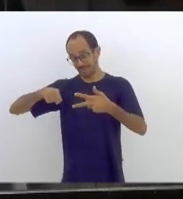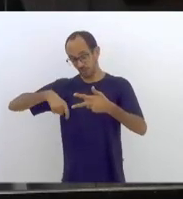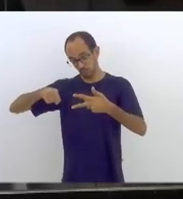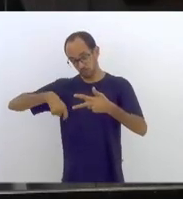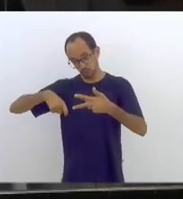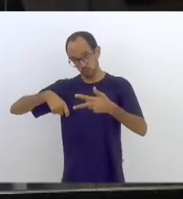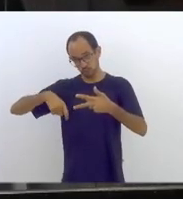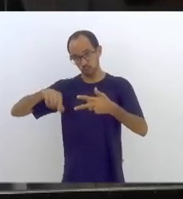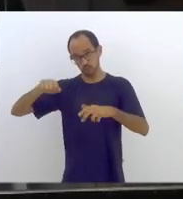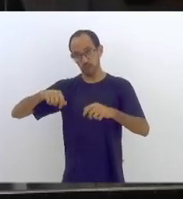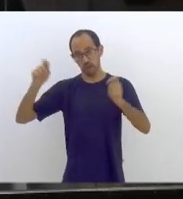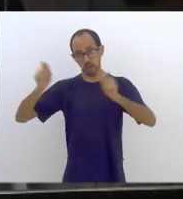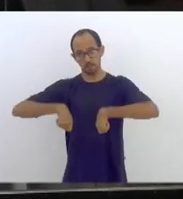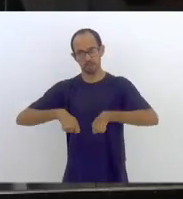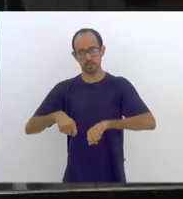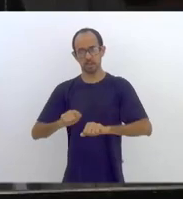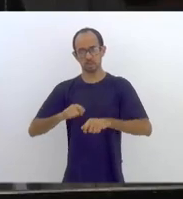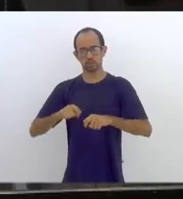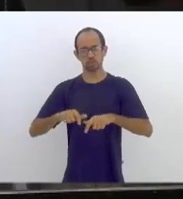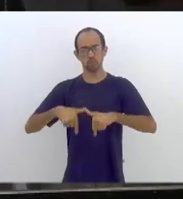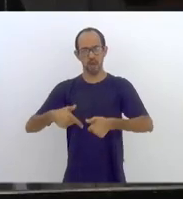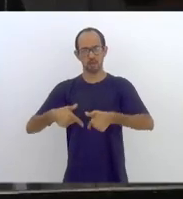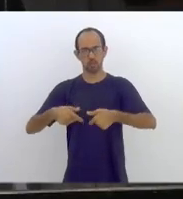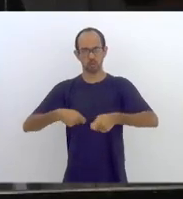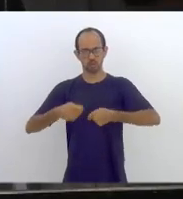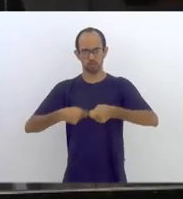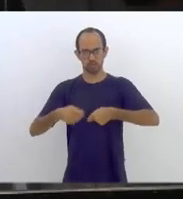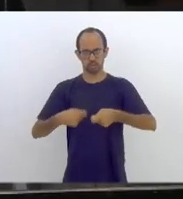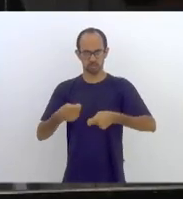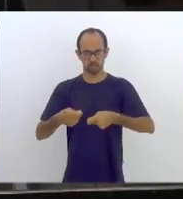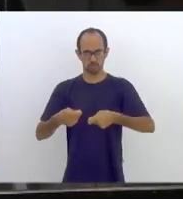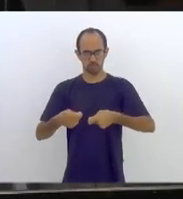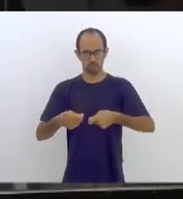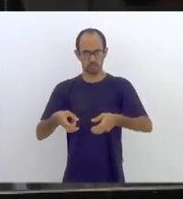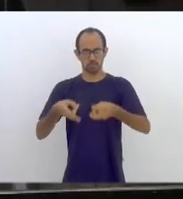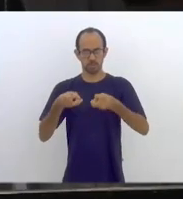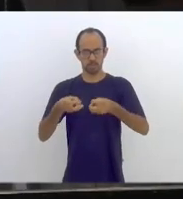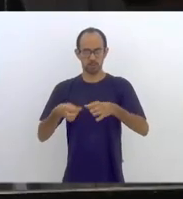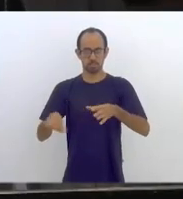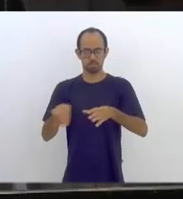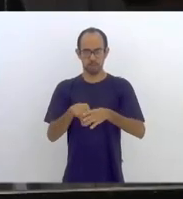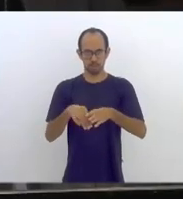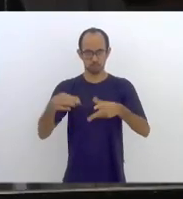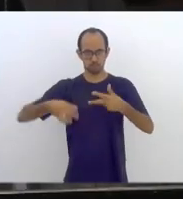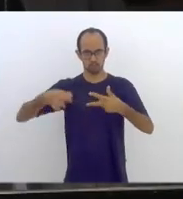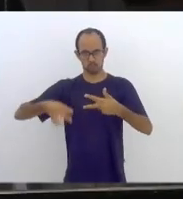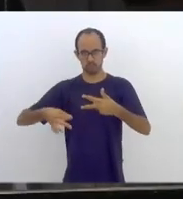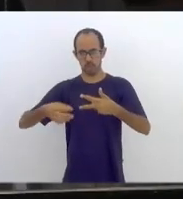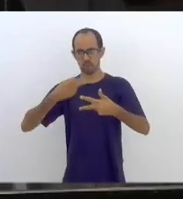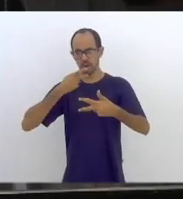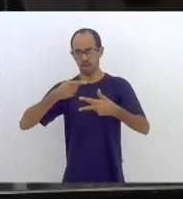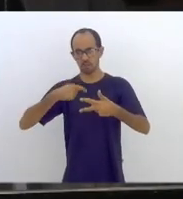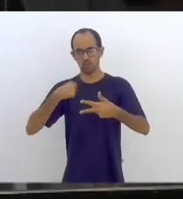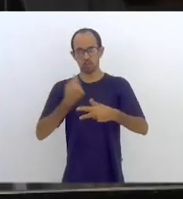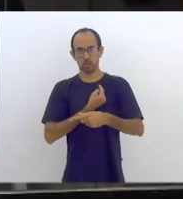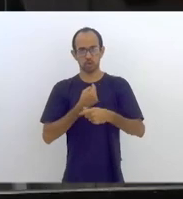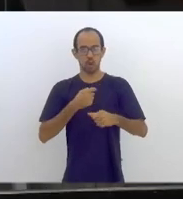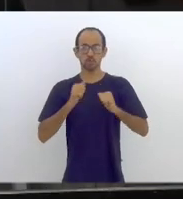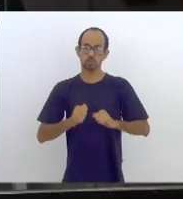de um ato administrativo hoje vemos membros do Judiciário querendo dizer o que que nós podemos